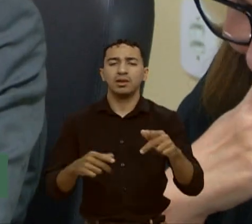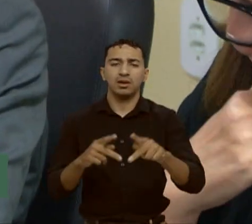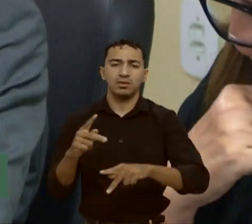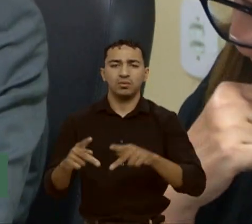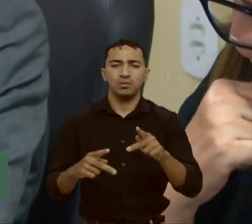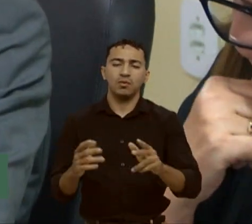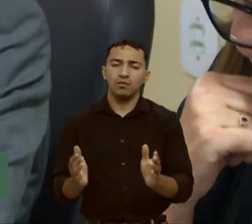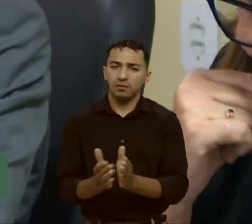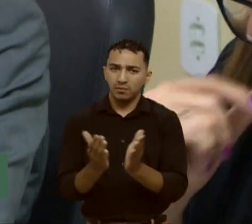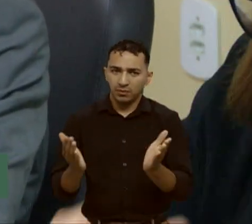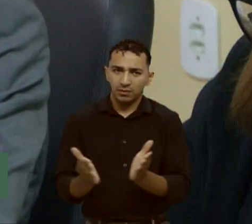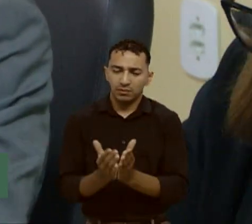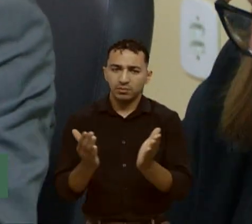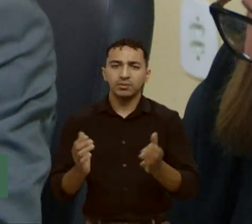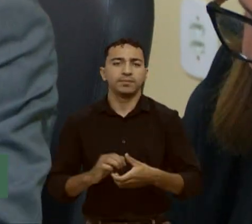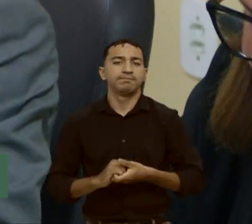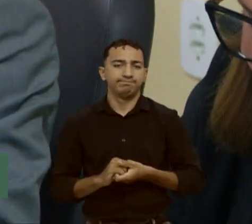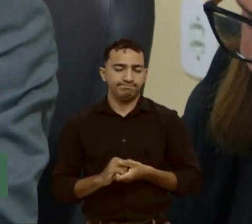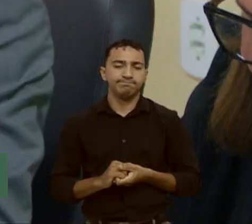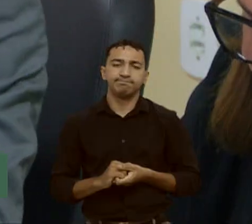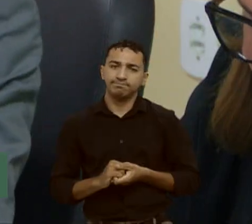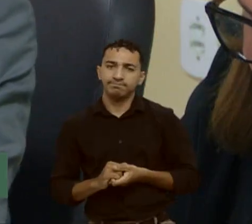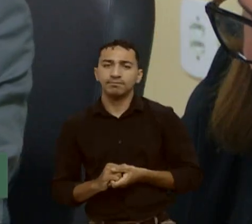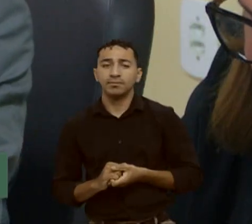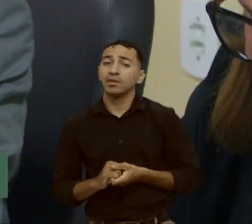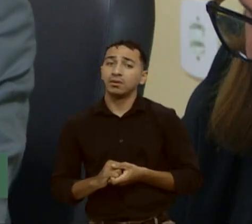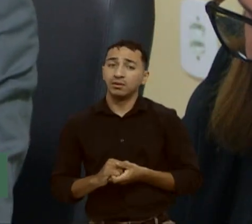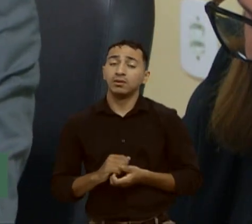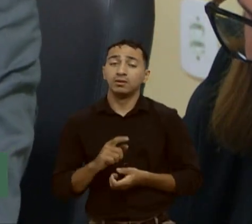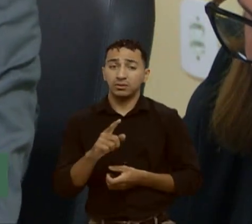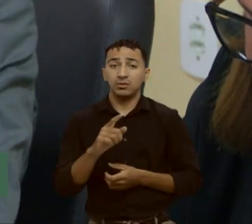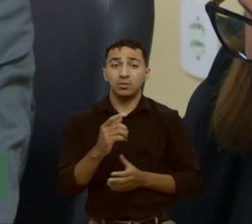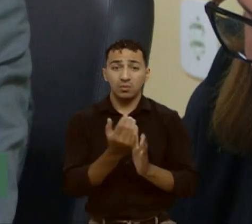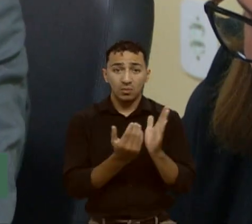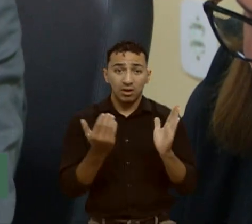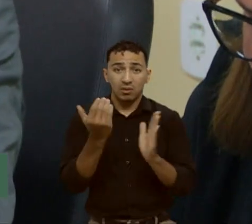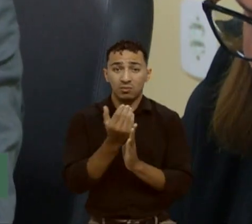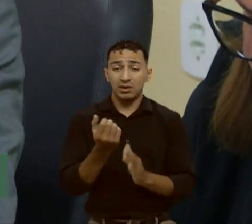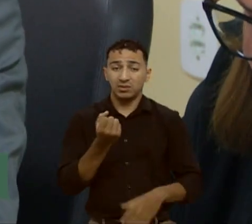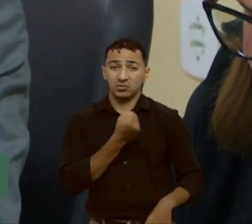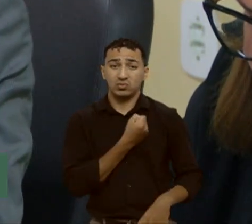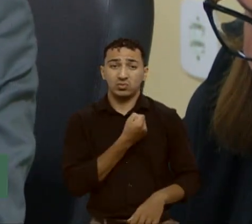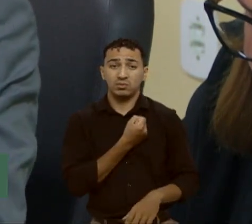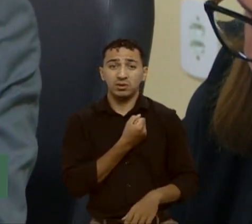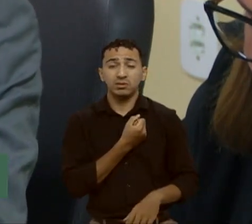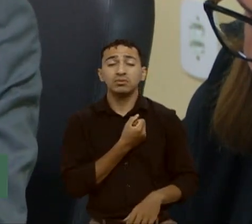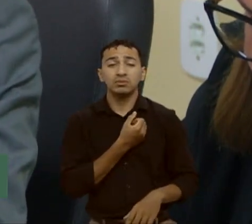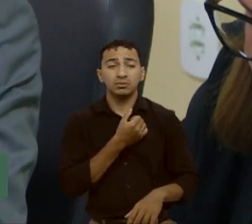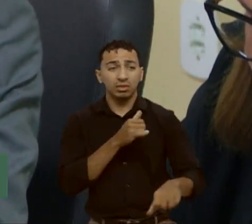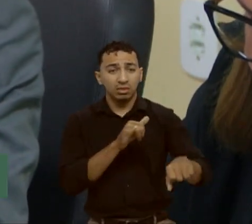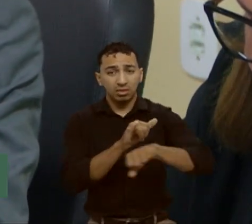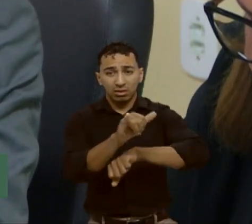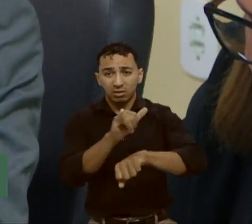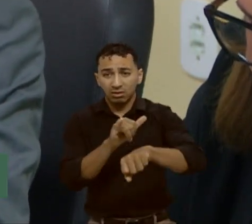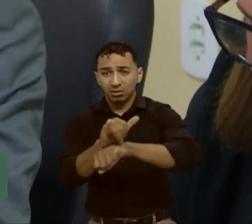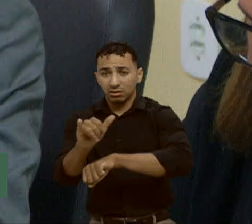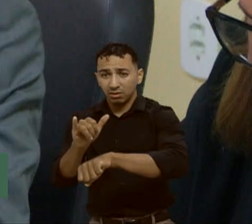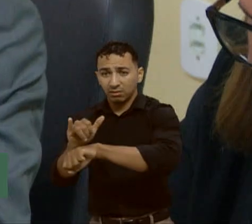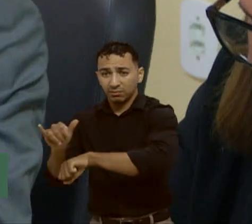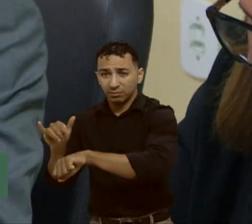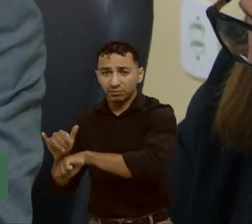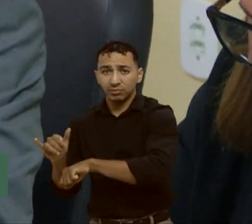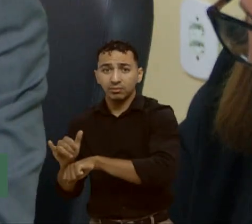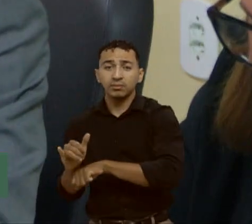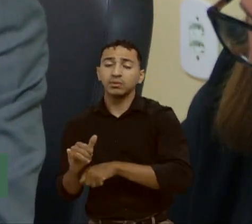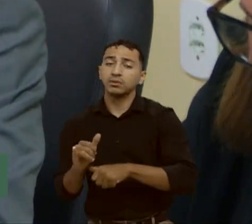O aumento do número de fraudes, certo? O aumento de número de fraudes nessas pseudo-relações de consumos é algo